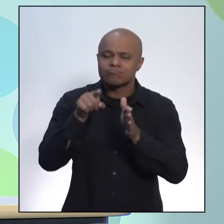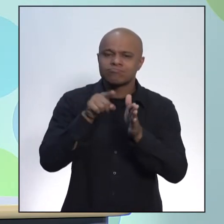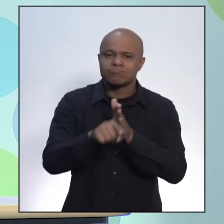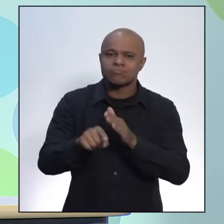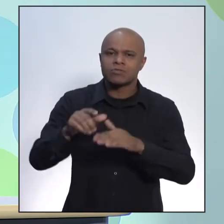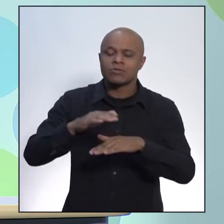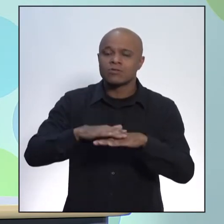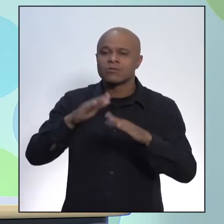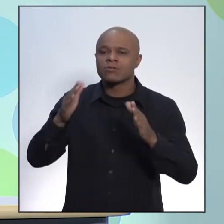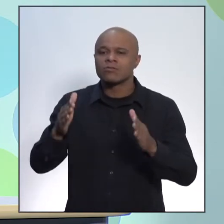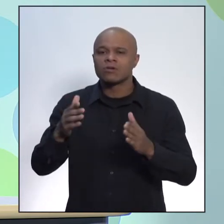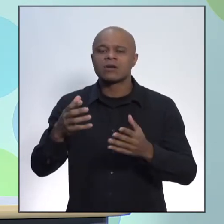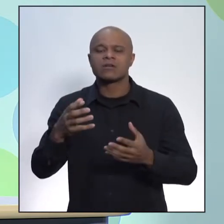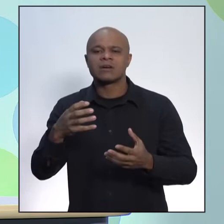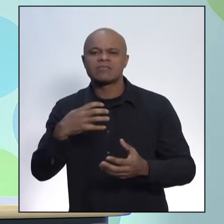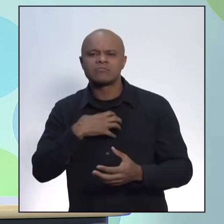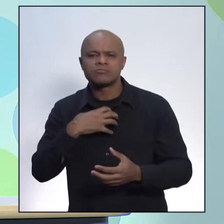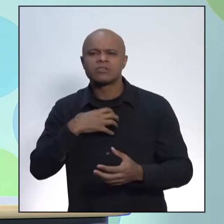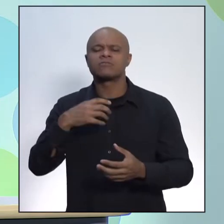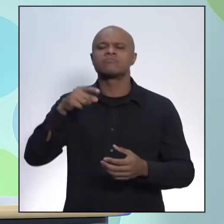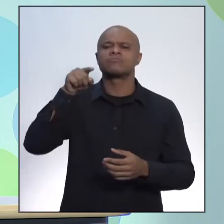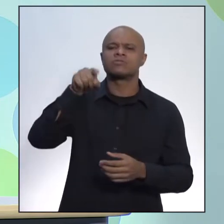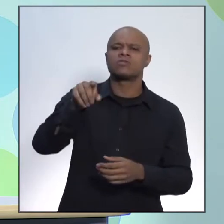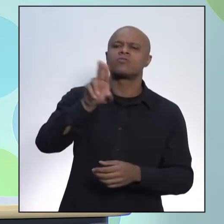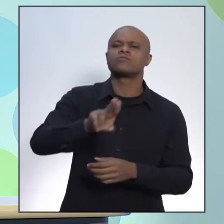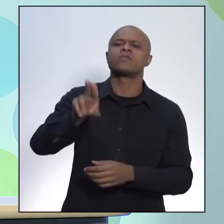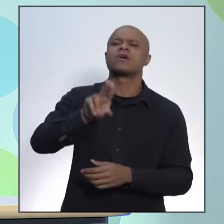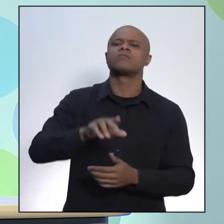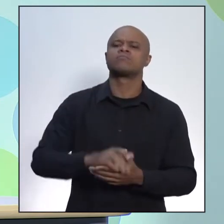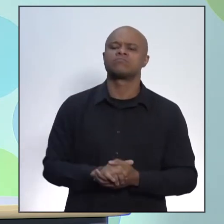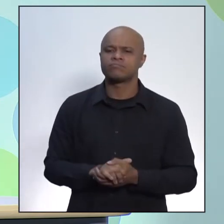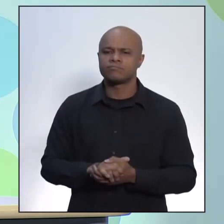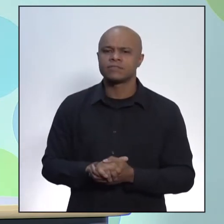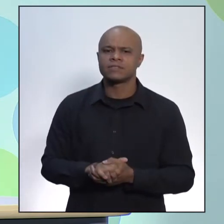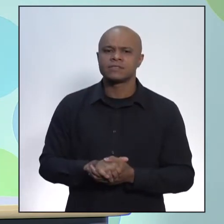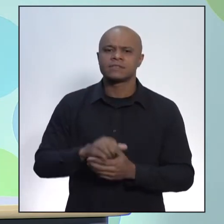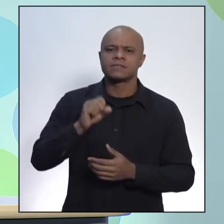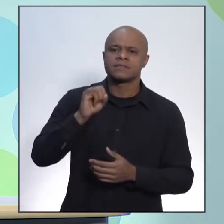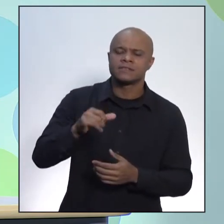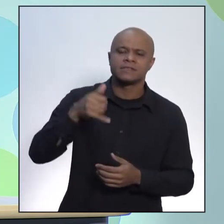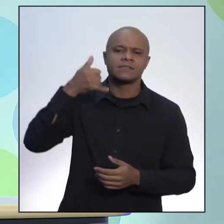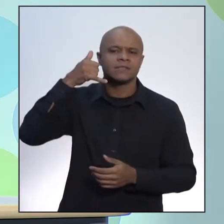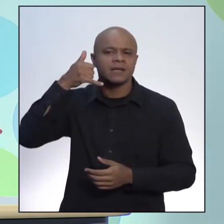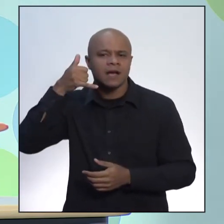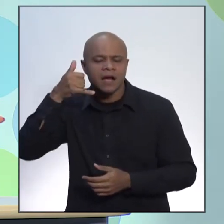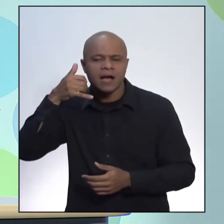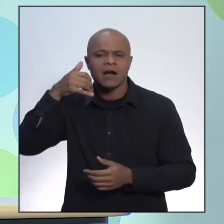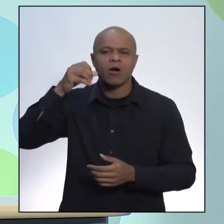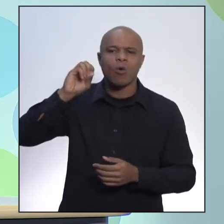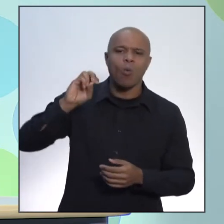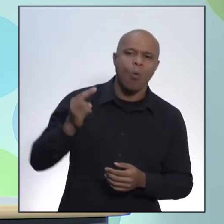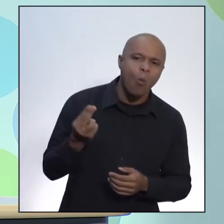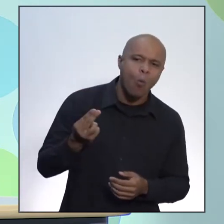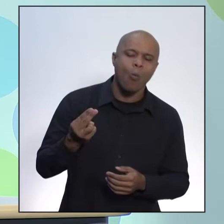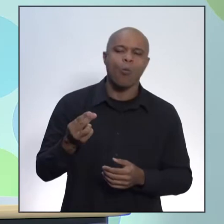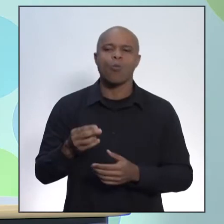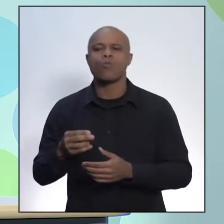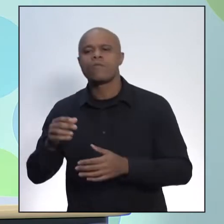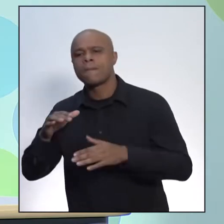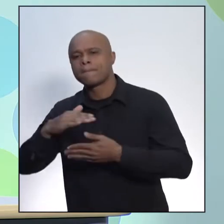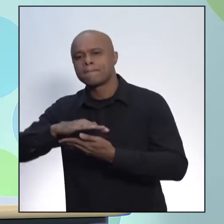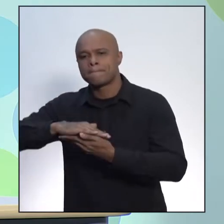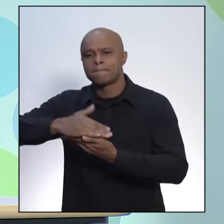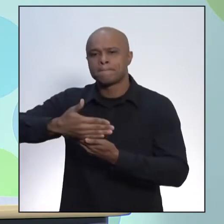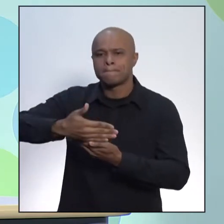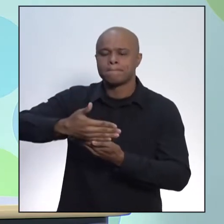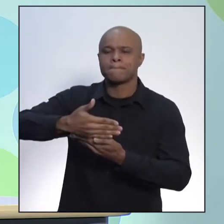qual é a ferramenta tecnológica que está utilizando, se está utilizando o celular, se está utilizando o notebook,